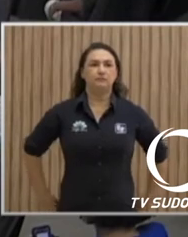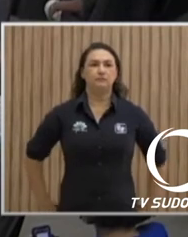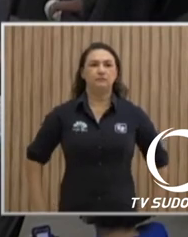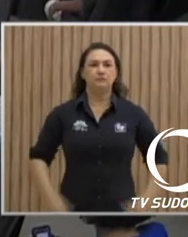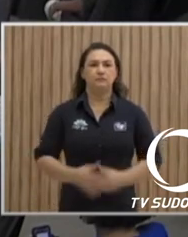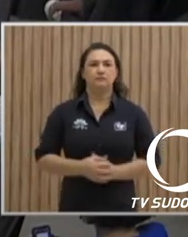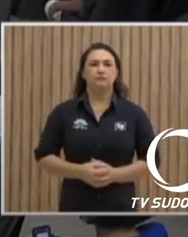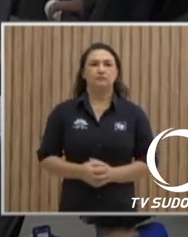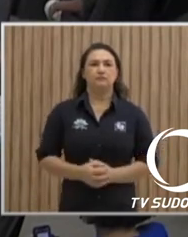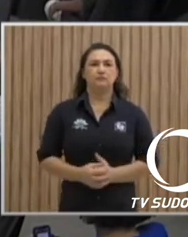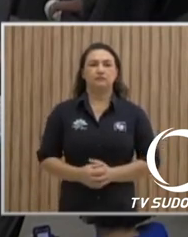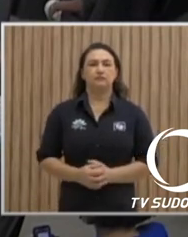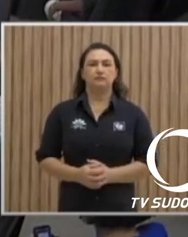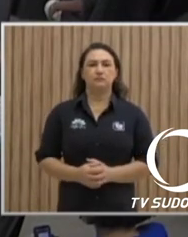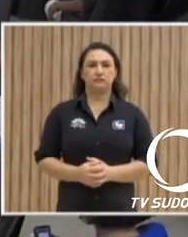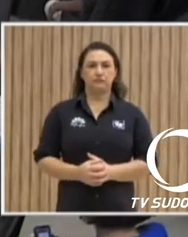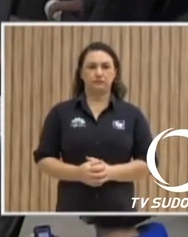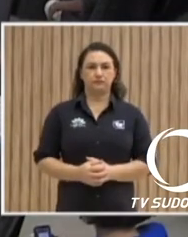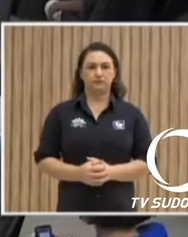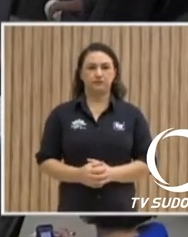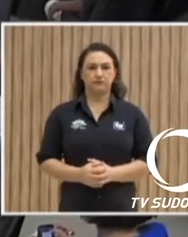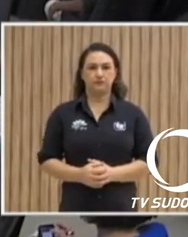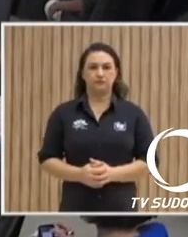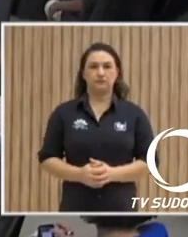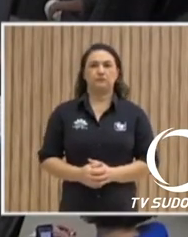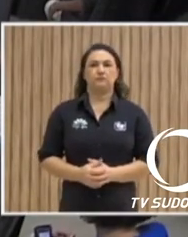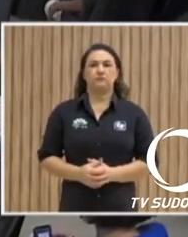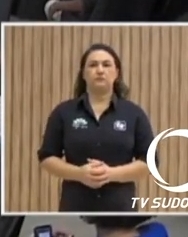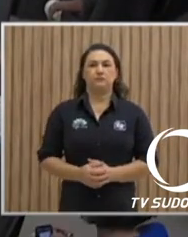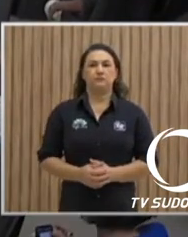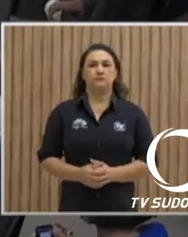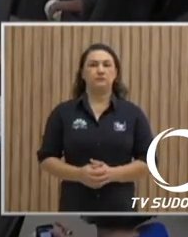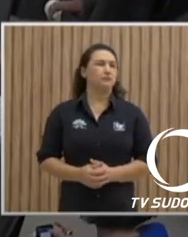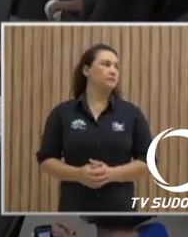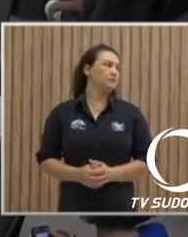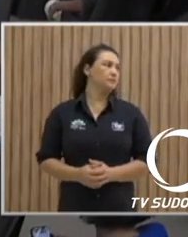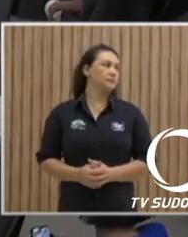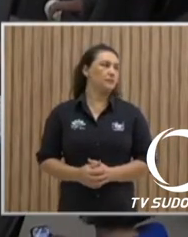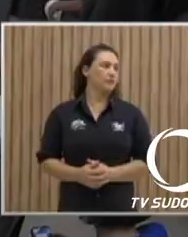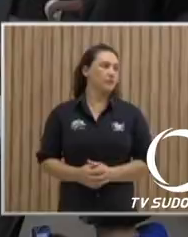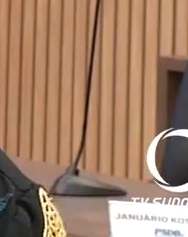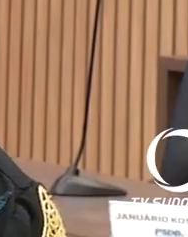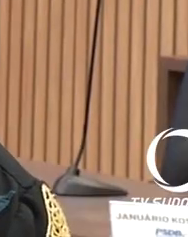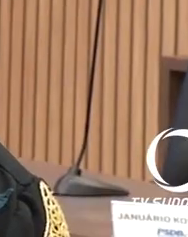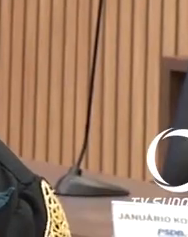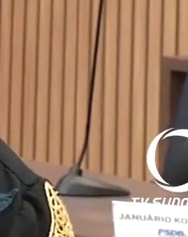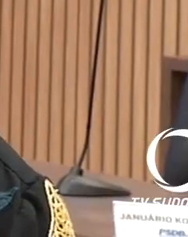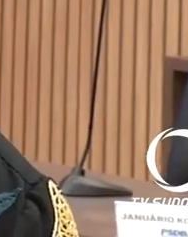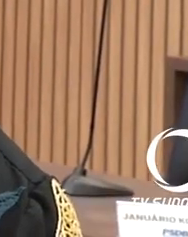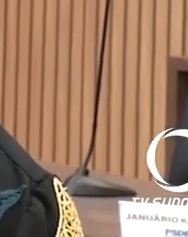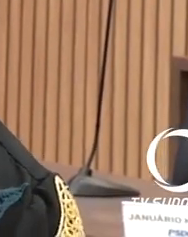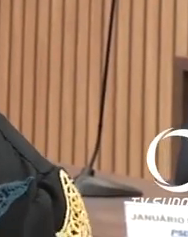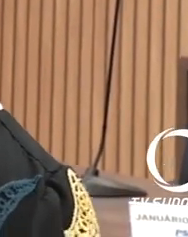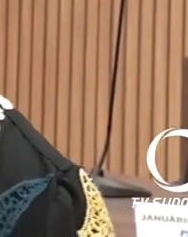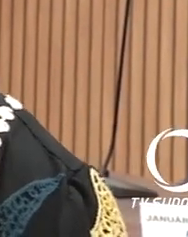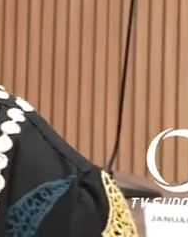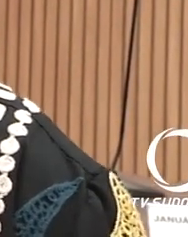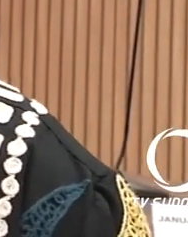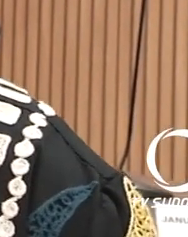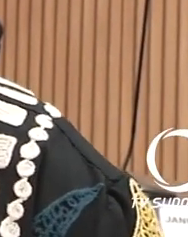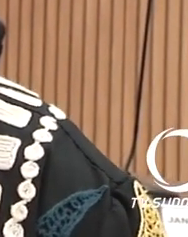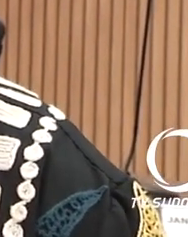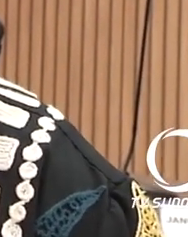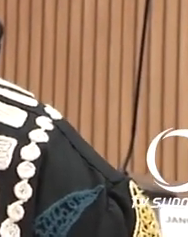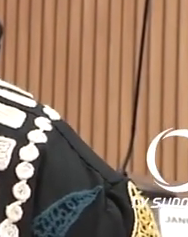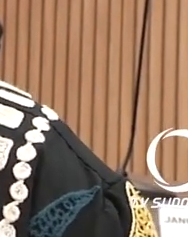e servidores da casa pela colaboração e fez uma avaliação positiva do período foi uma gestão de muito trabalho né E muito